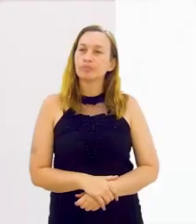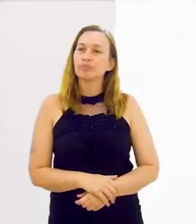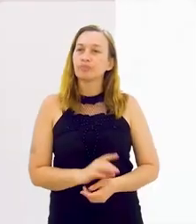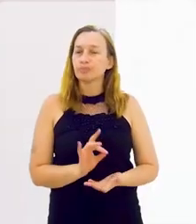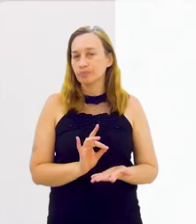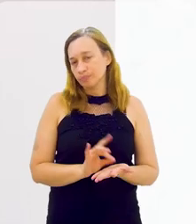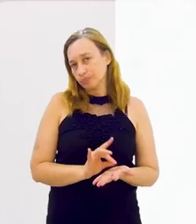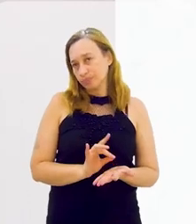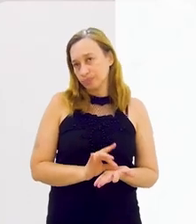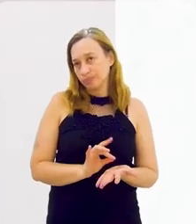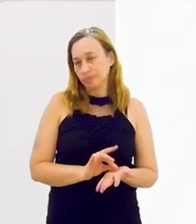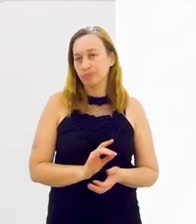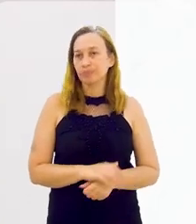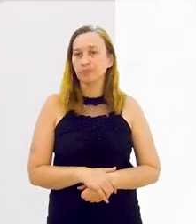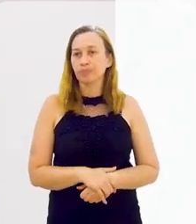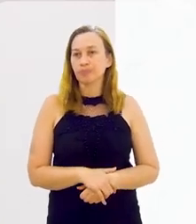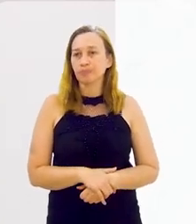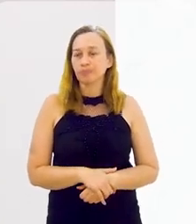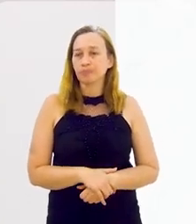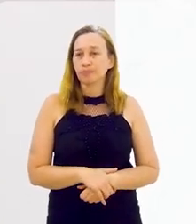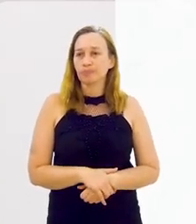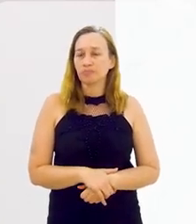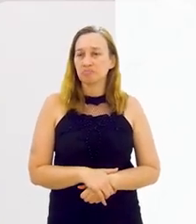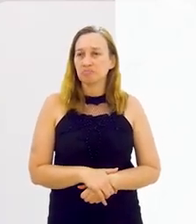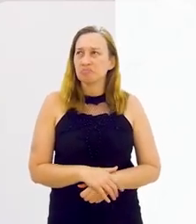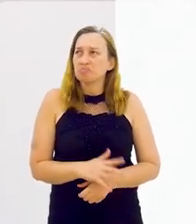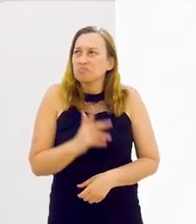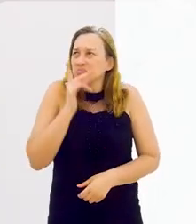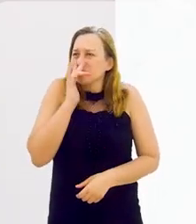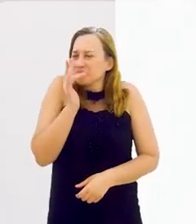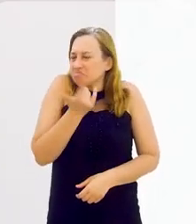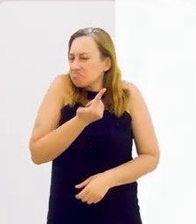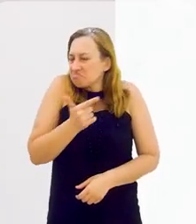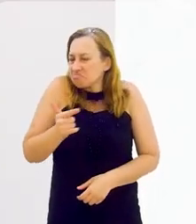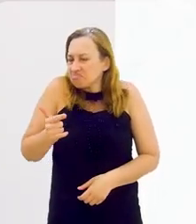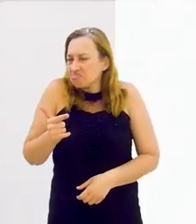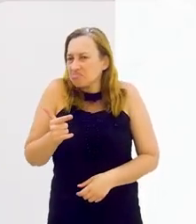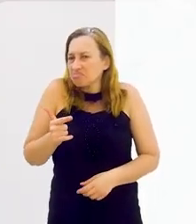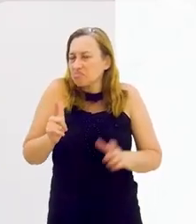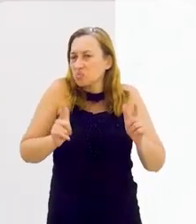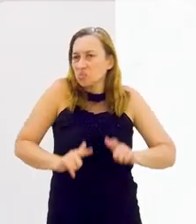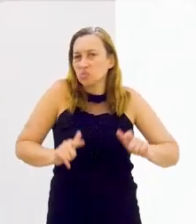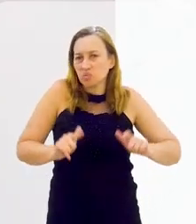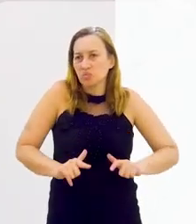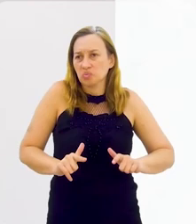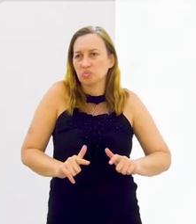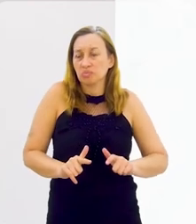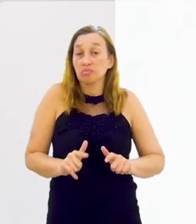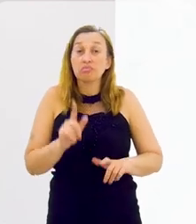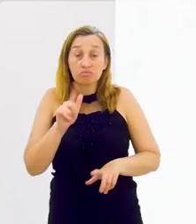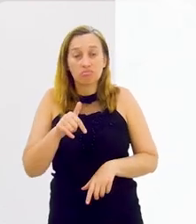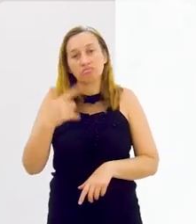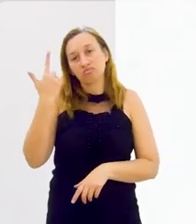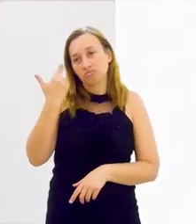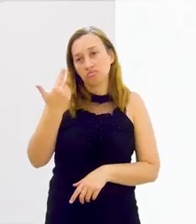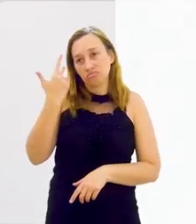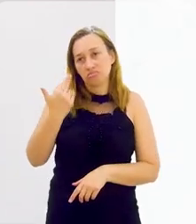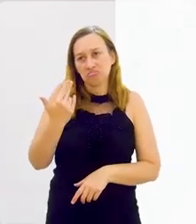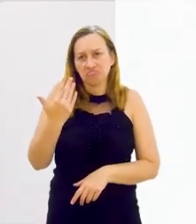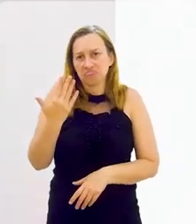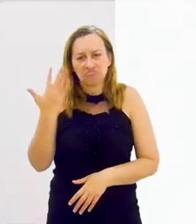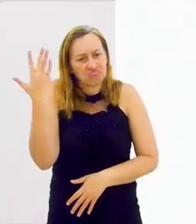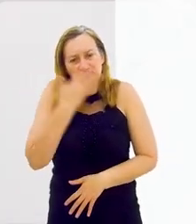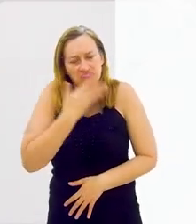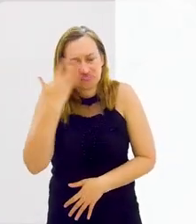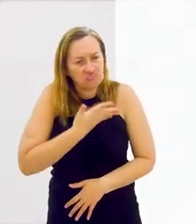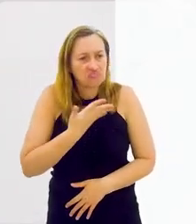É, na verdade, assim, a sensação é de não ter lugar, né? Que é a sensação que é muito comum de você não